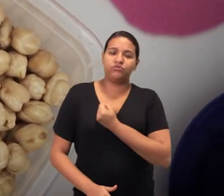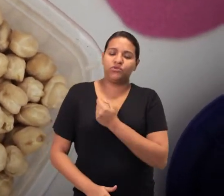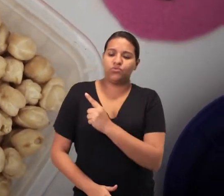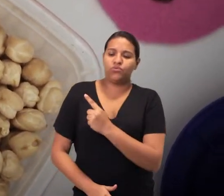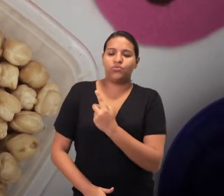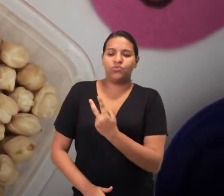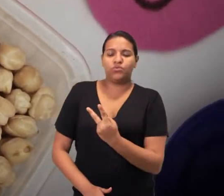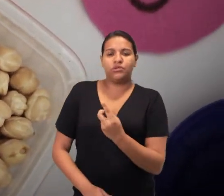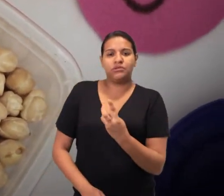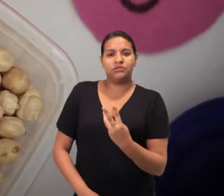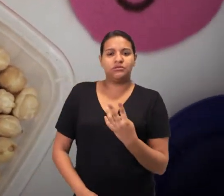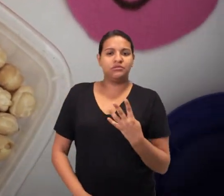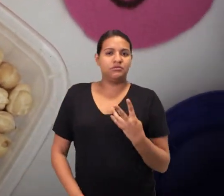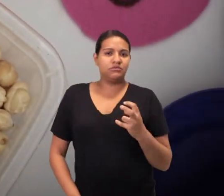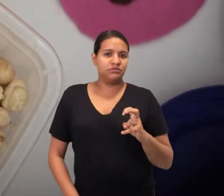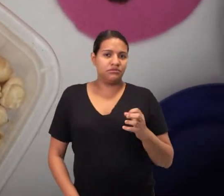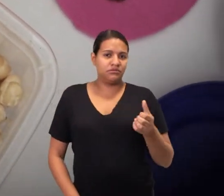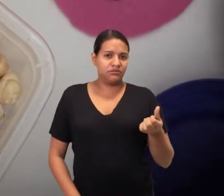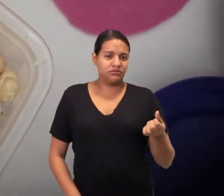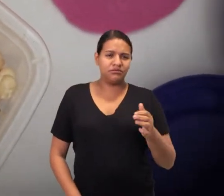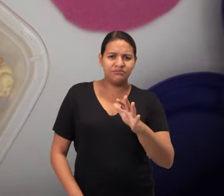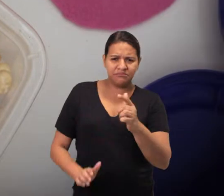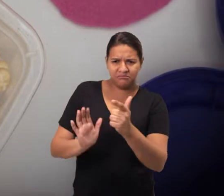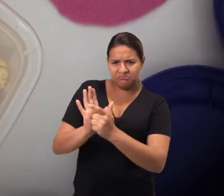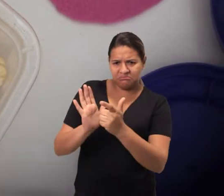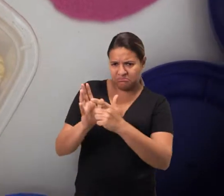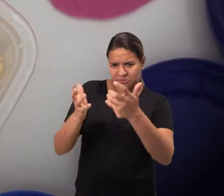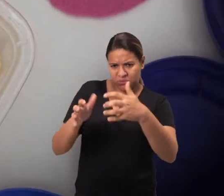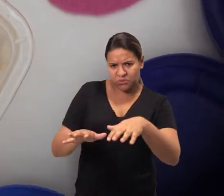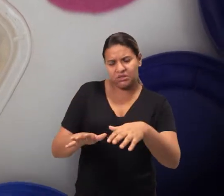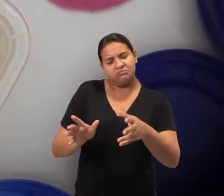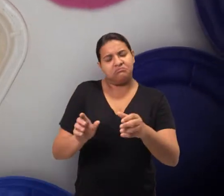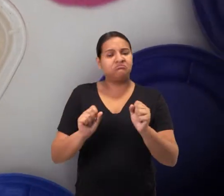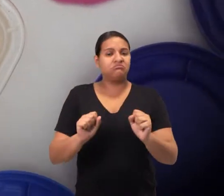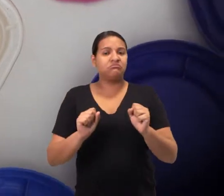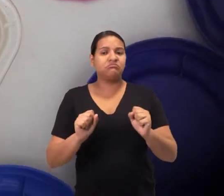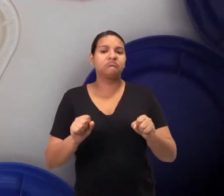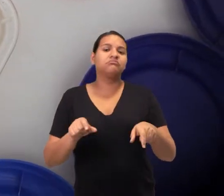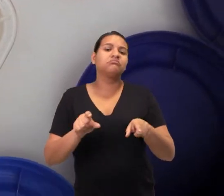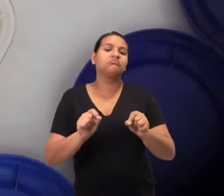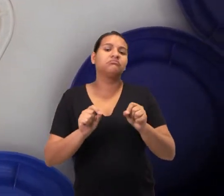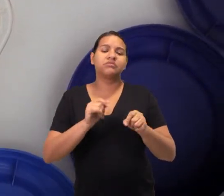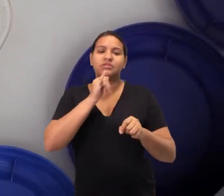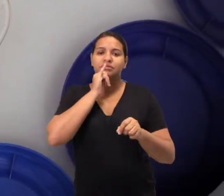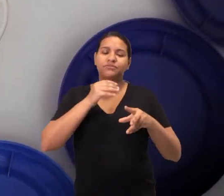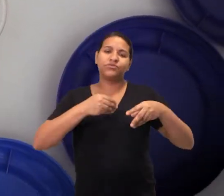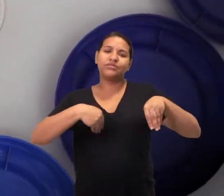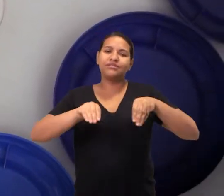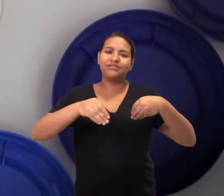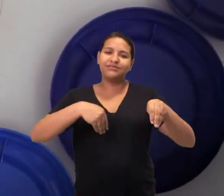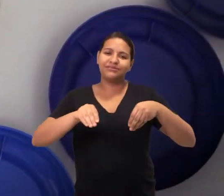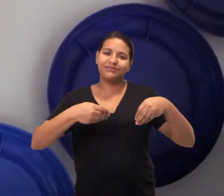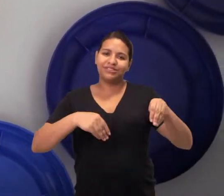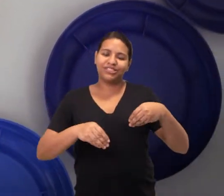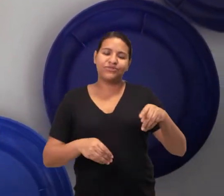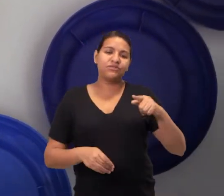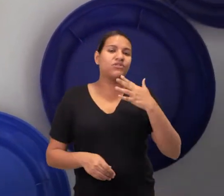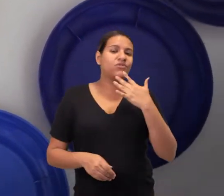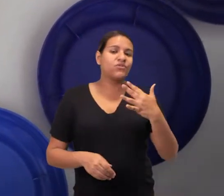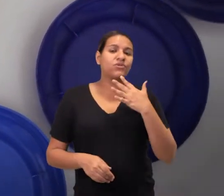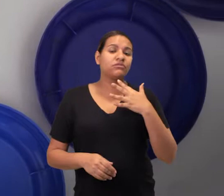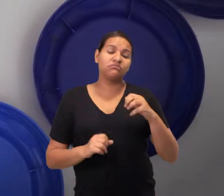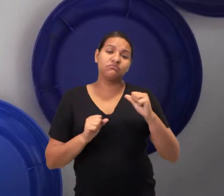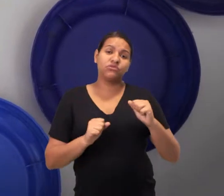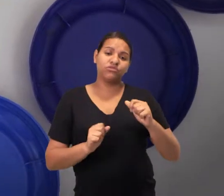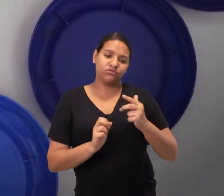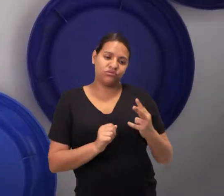6. Se você não quiser usar papel, também pode fazer como eu fiz. Eu peguei alguns retalhos de tecido coloridos e